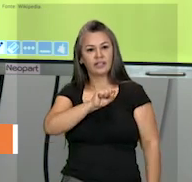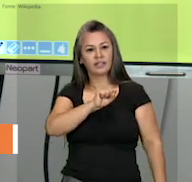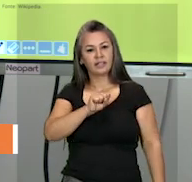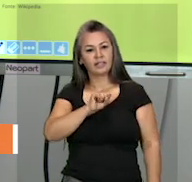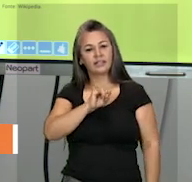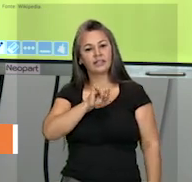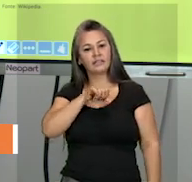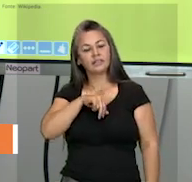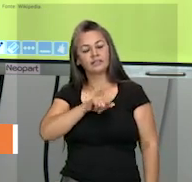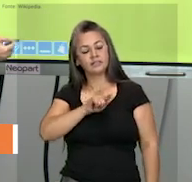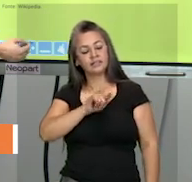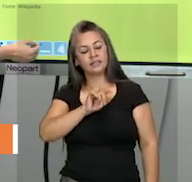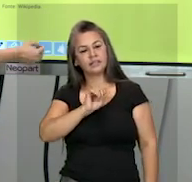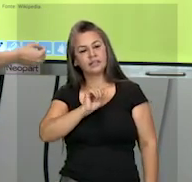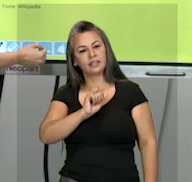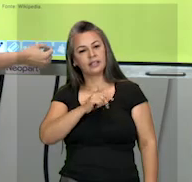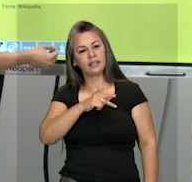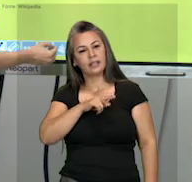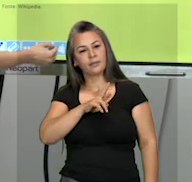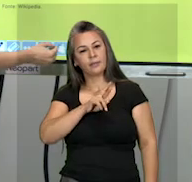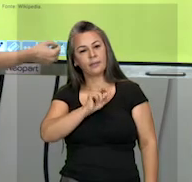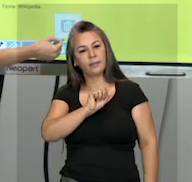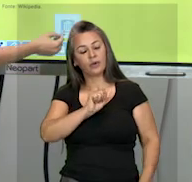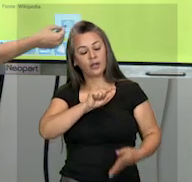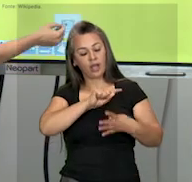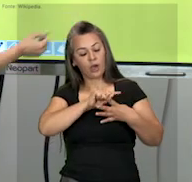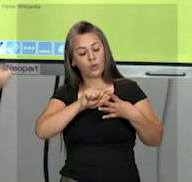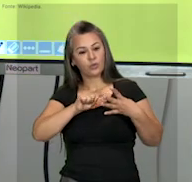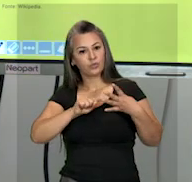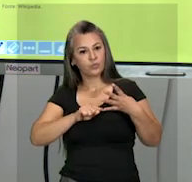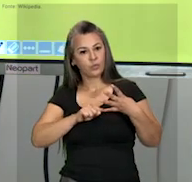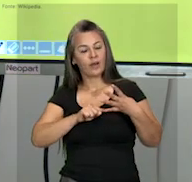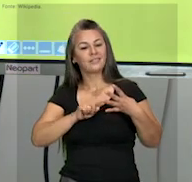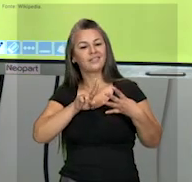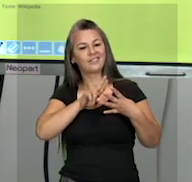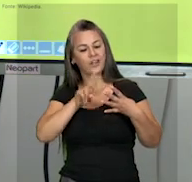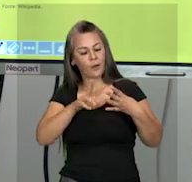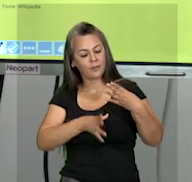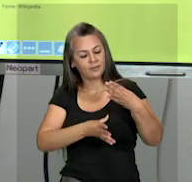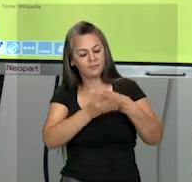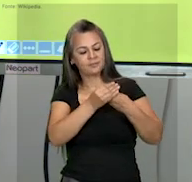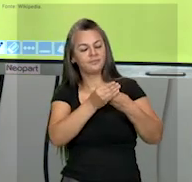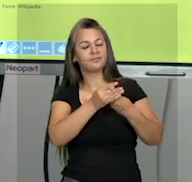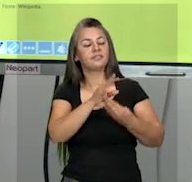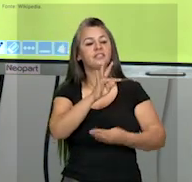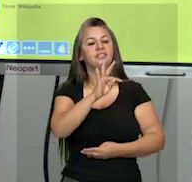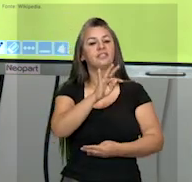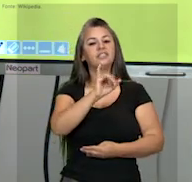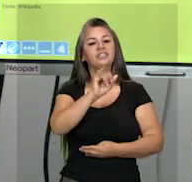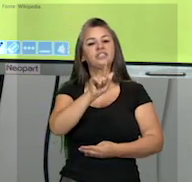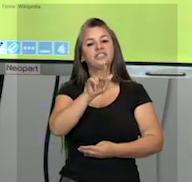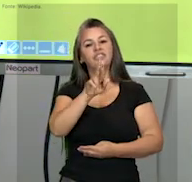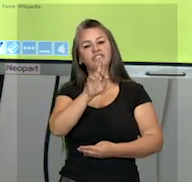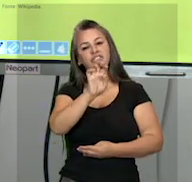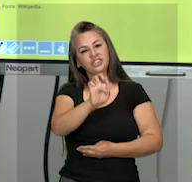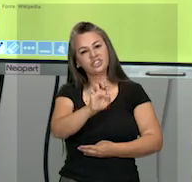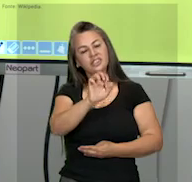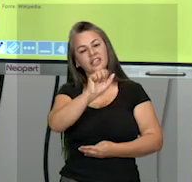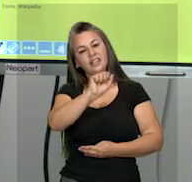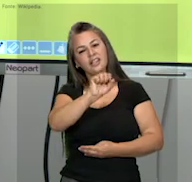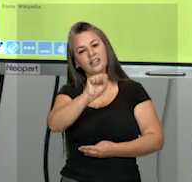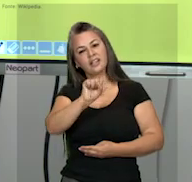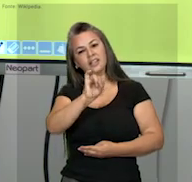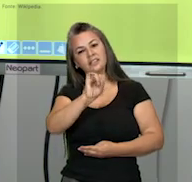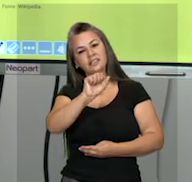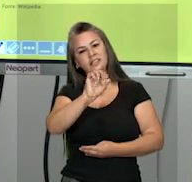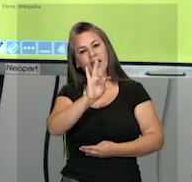Esses são os 4 tigres asiáticos. Qual que é a história deles? Os tigres asiáticos, extremamente pobres na década de 70, na